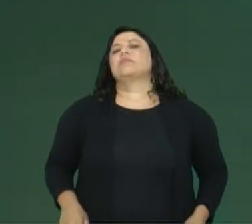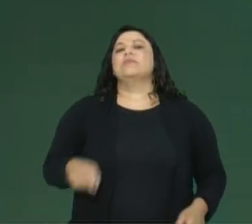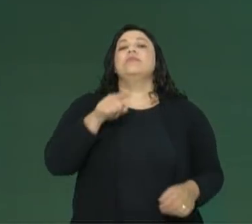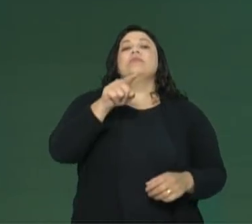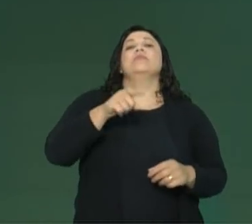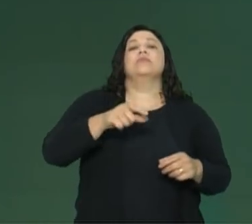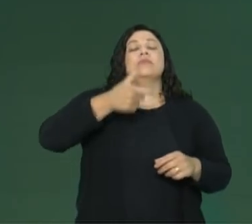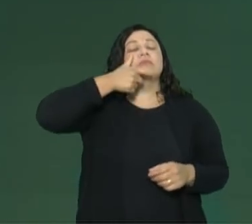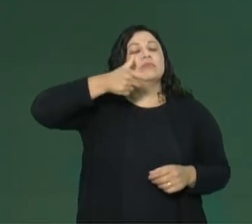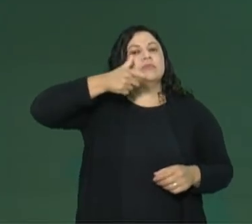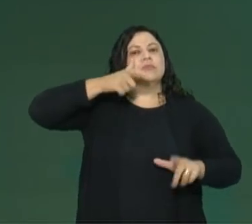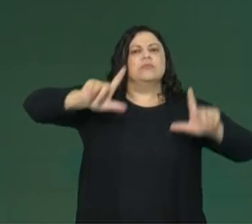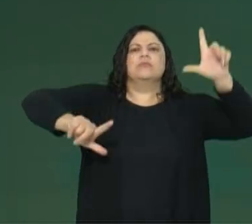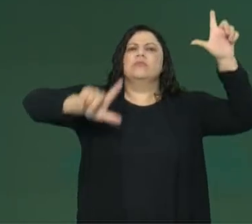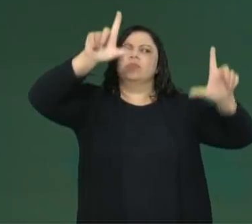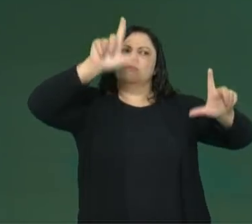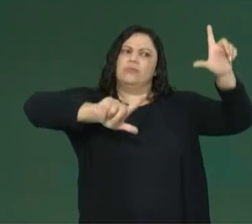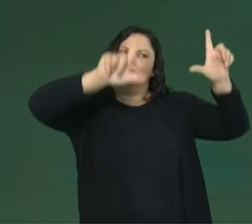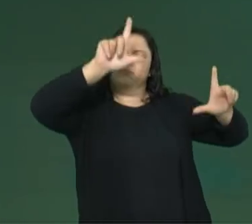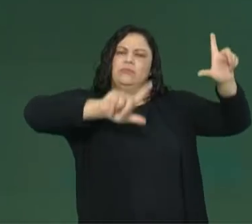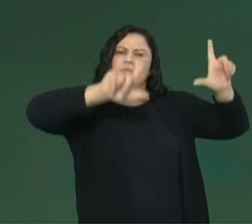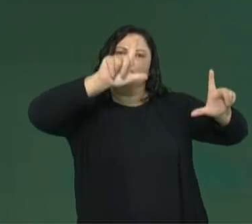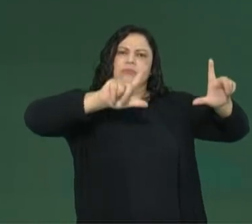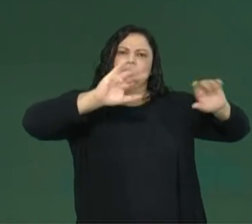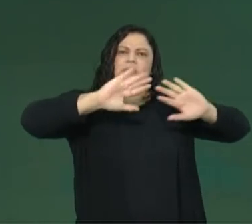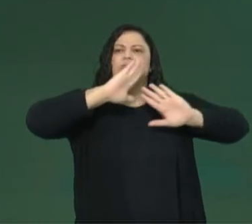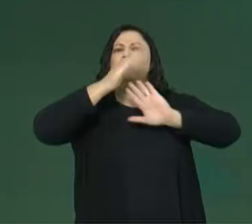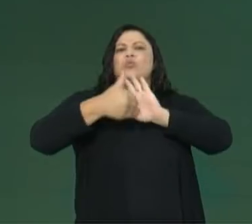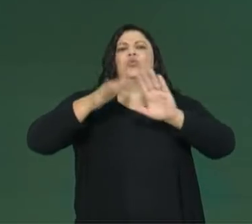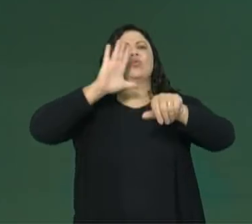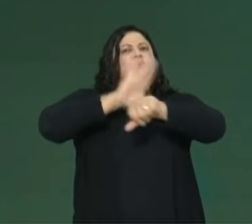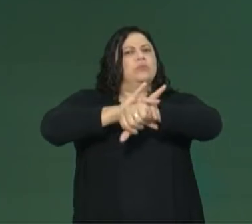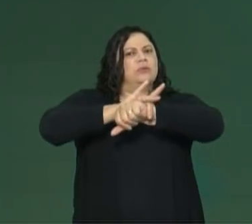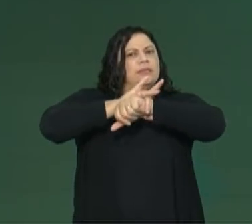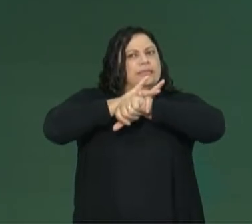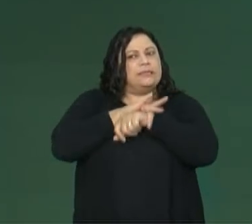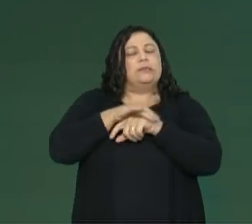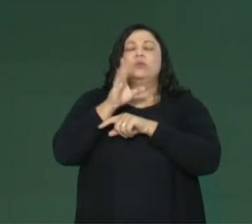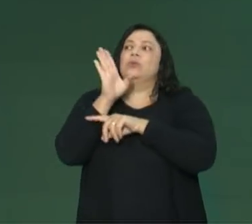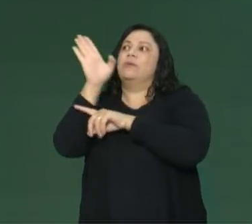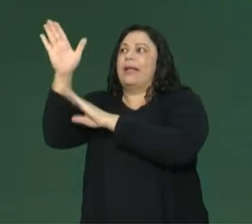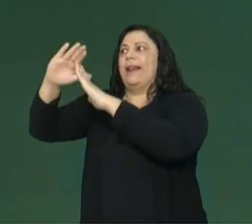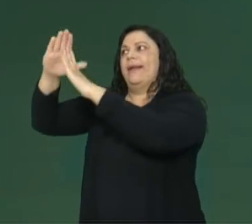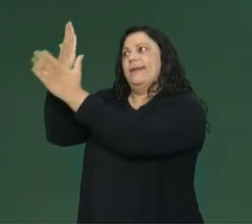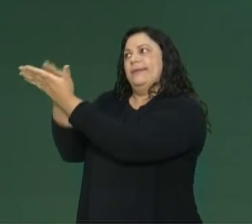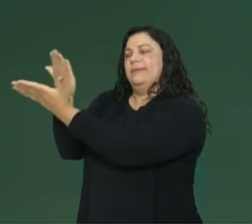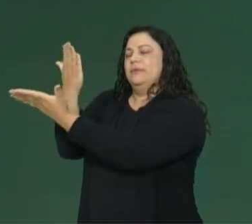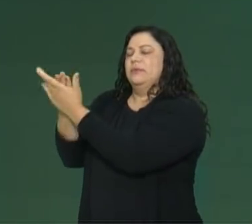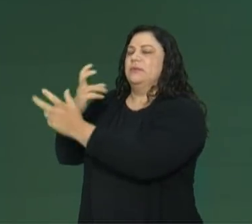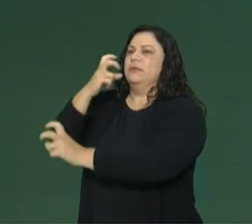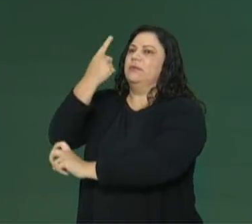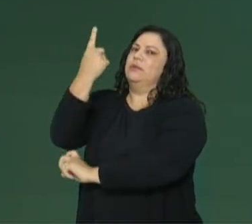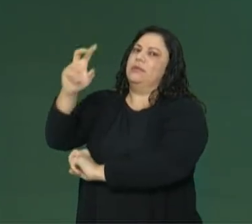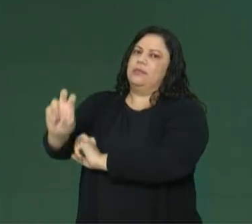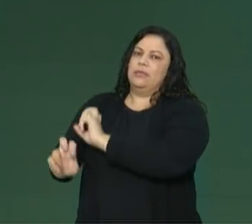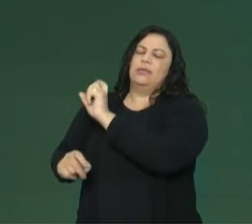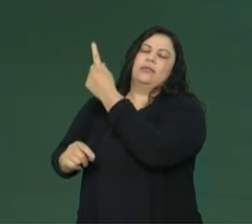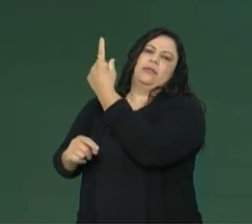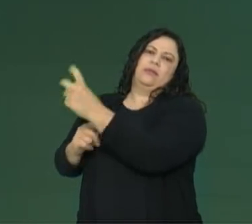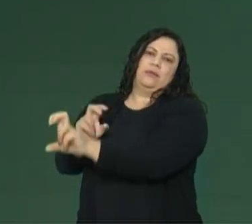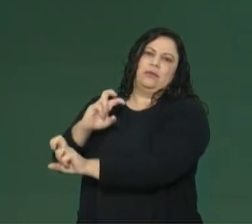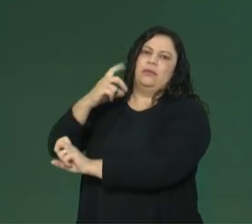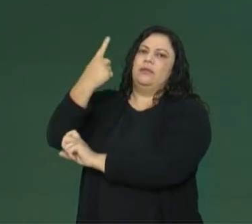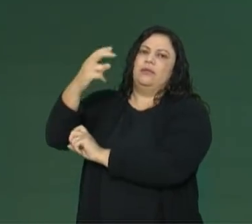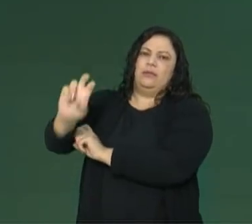alguém seguindo todos os protocolos de segurança, tem que ir na escola a cada 15 dias, pegar o material impresso, você responde, a